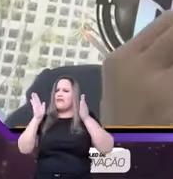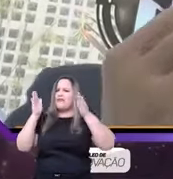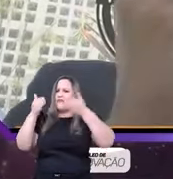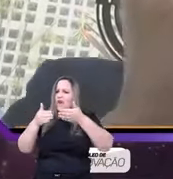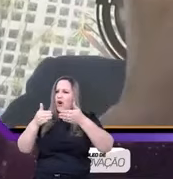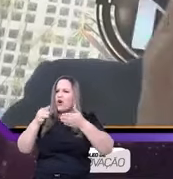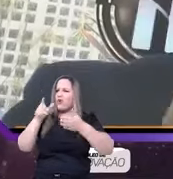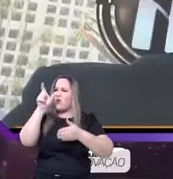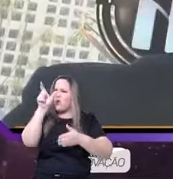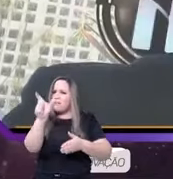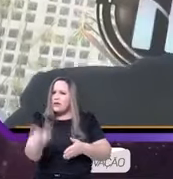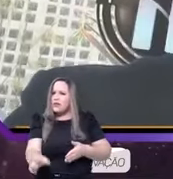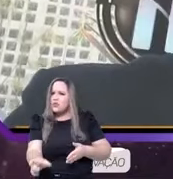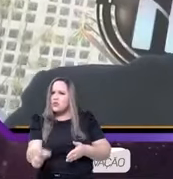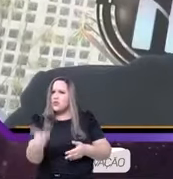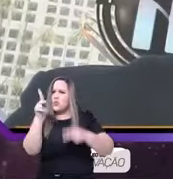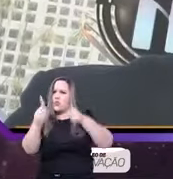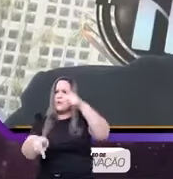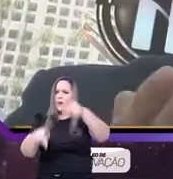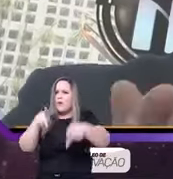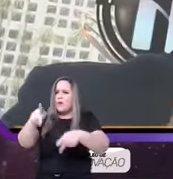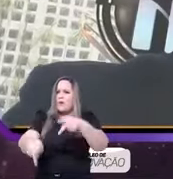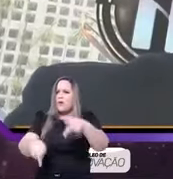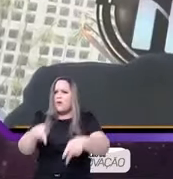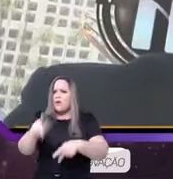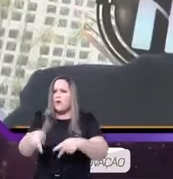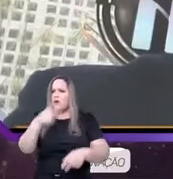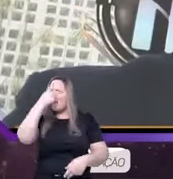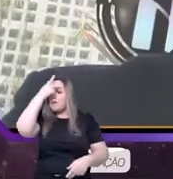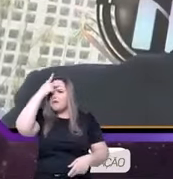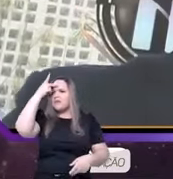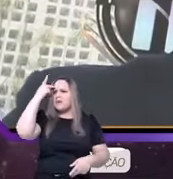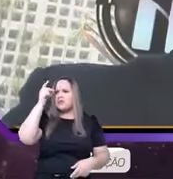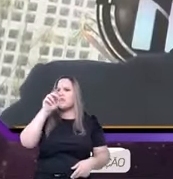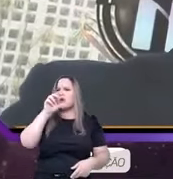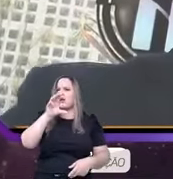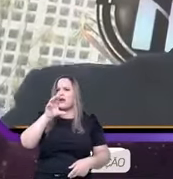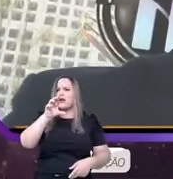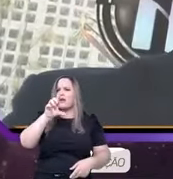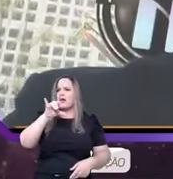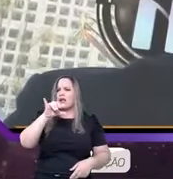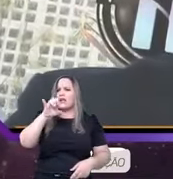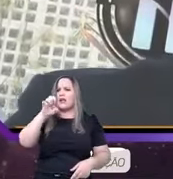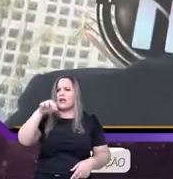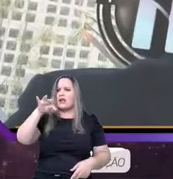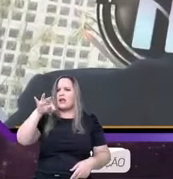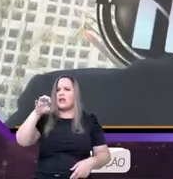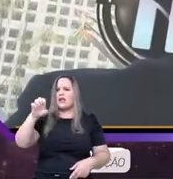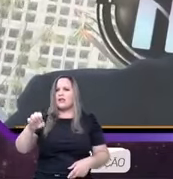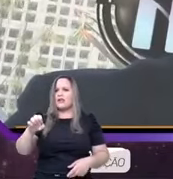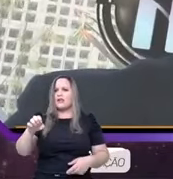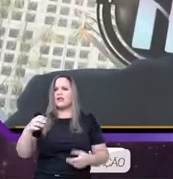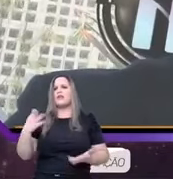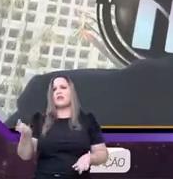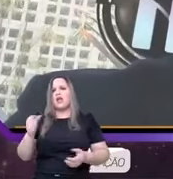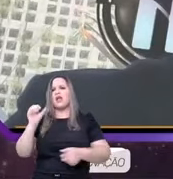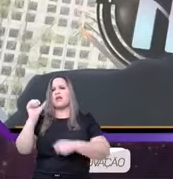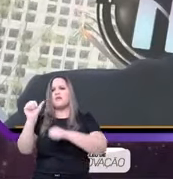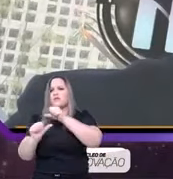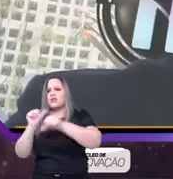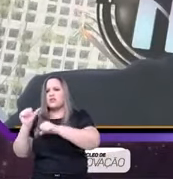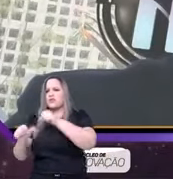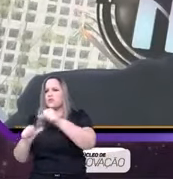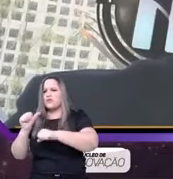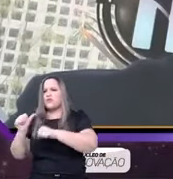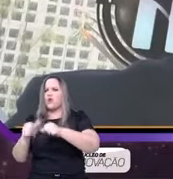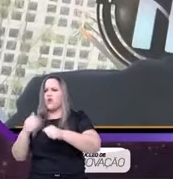foco em pessoas. São pessoas que, a meu ver, pelo que eu entendi, transformam as instituições e podem